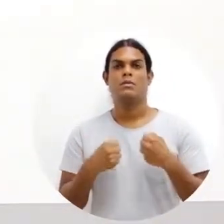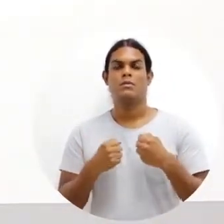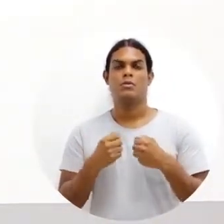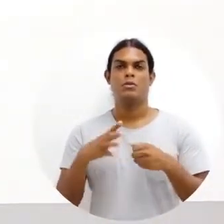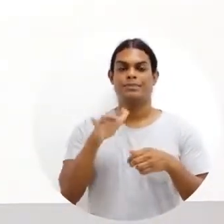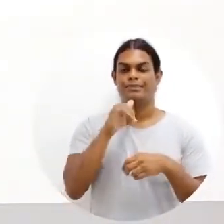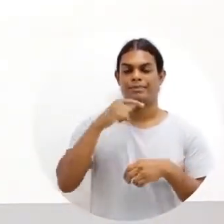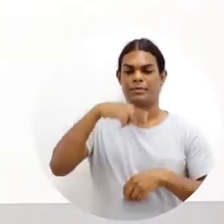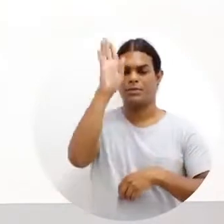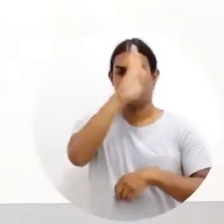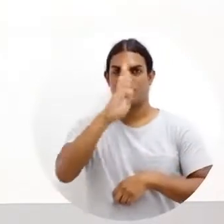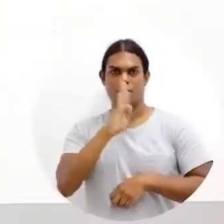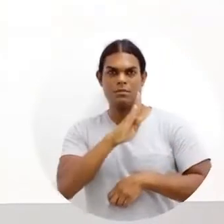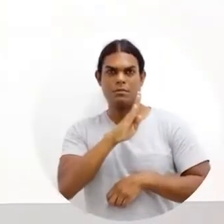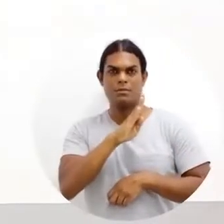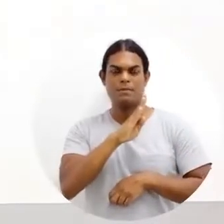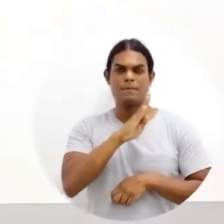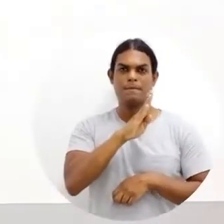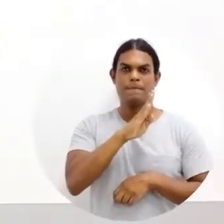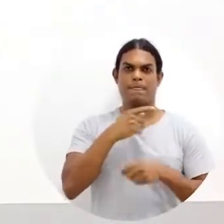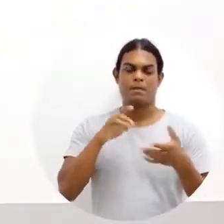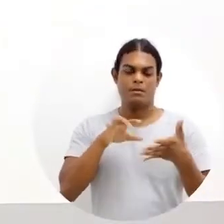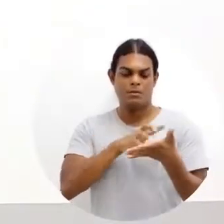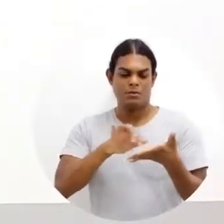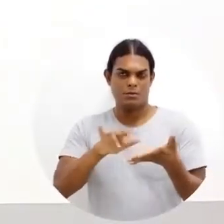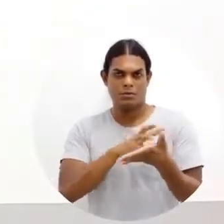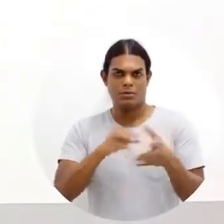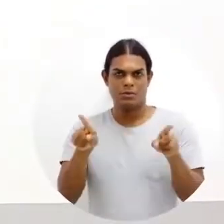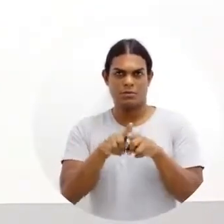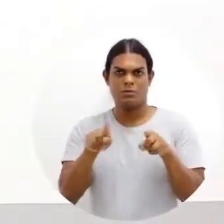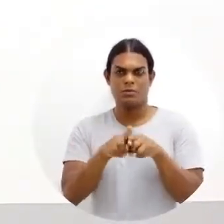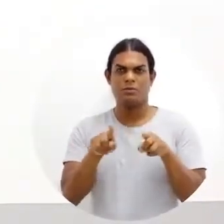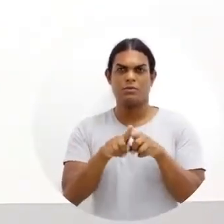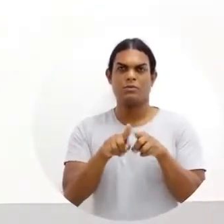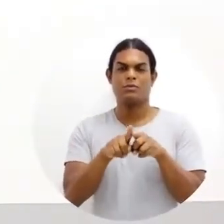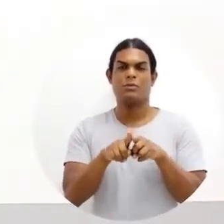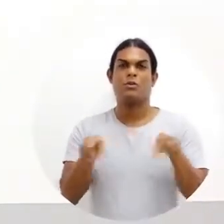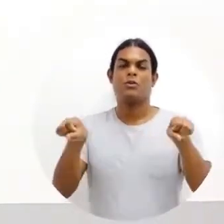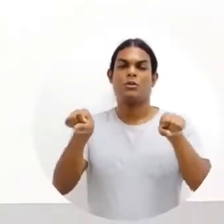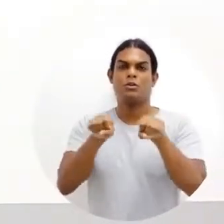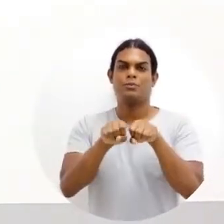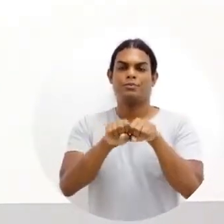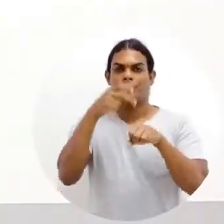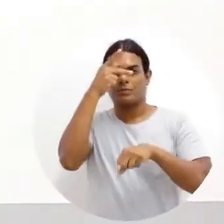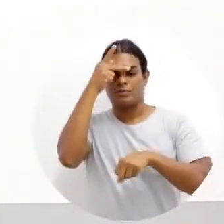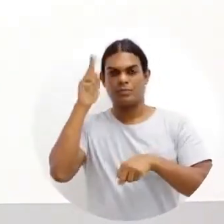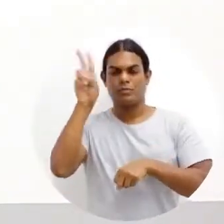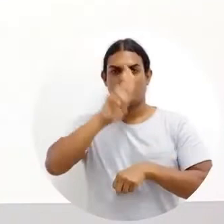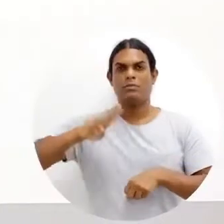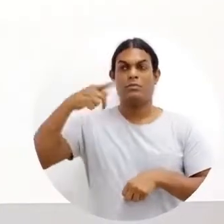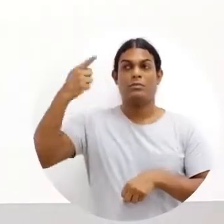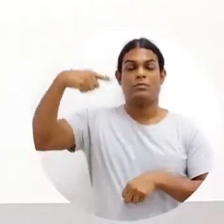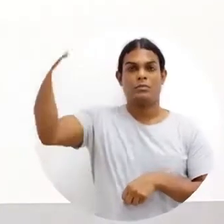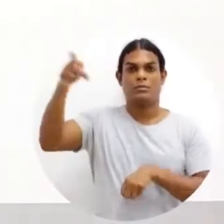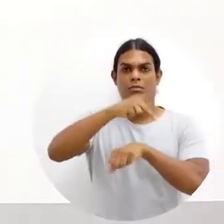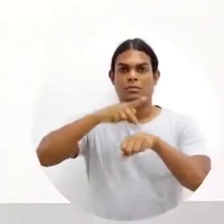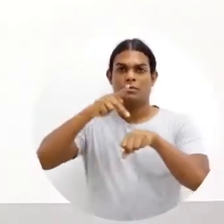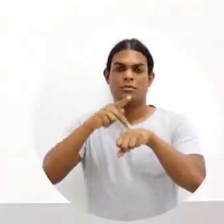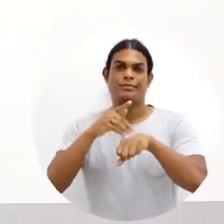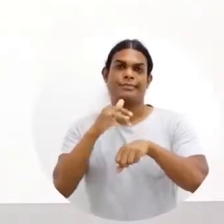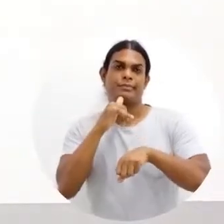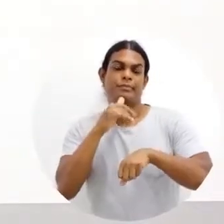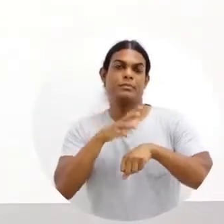estar aqui no Brasil, conectado com alguém que está na Inglaterra, e escrever ao mesmo tempo um artigo científico, por exemplo. Você não precisa